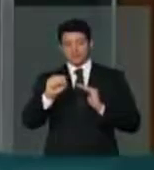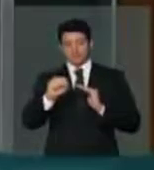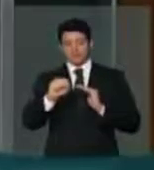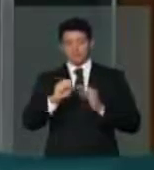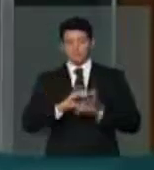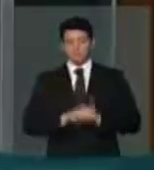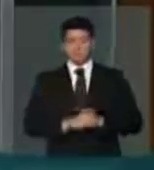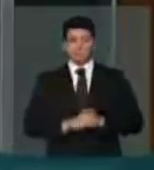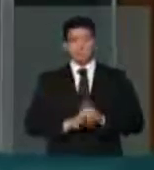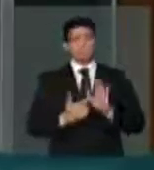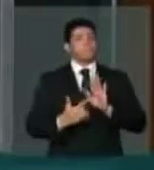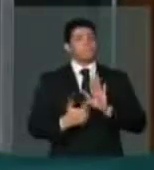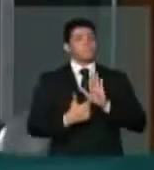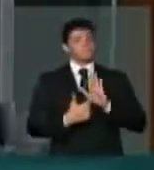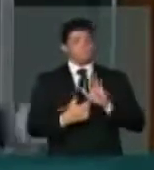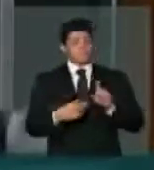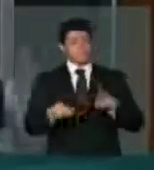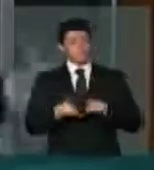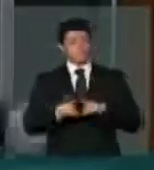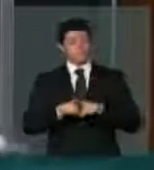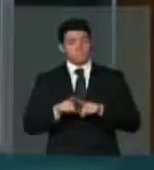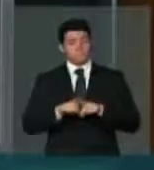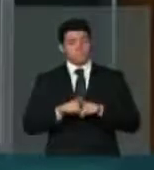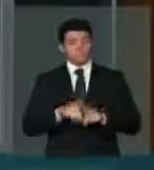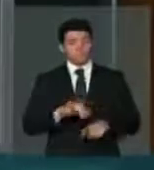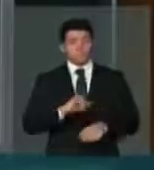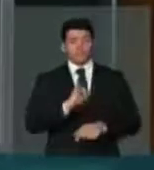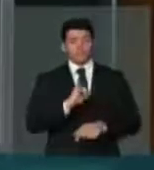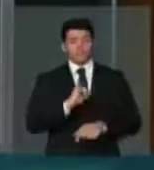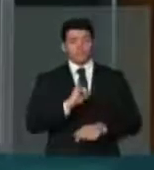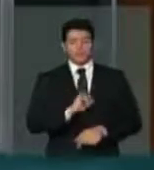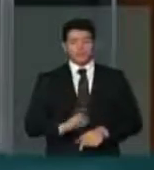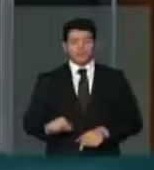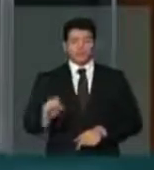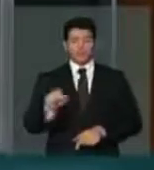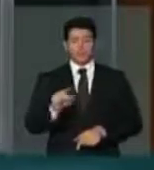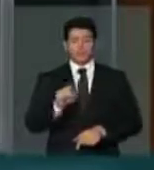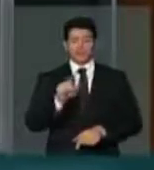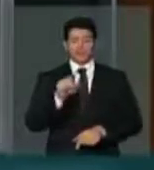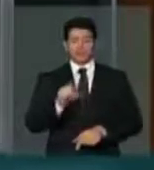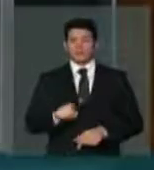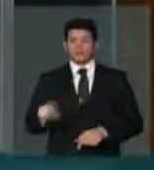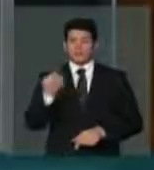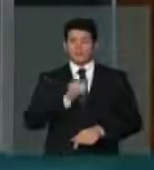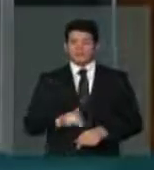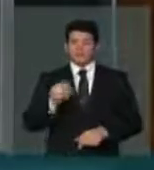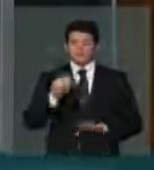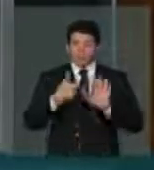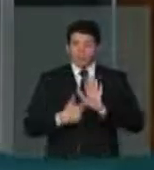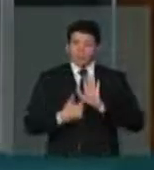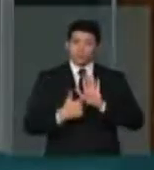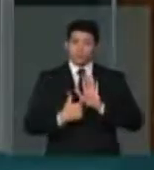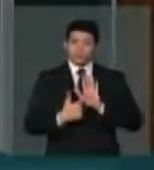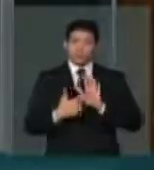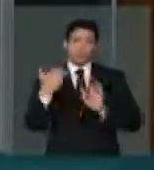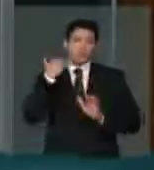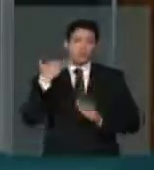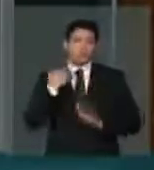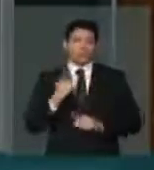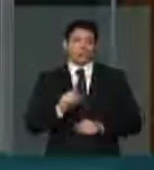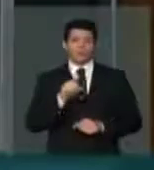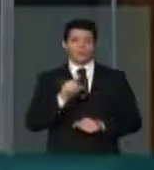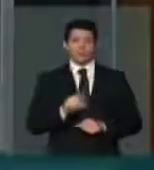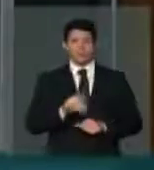foi apresentado o balanço do Itaú do primeiro trimestre, mais de 20% no aumento dos